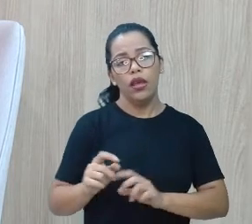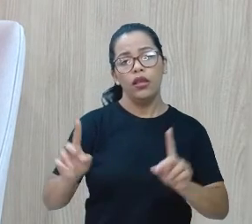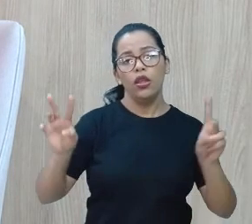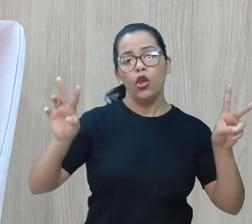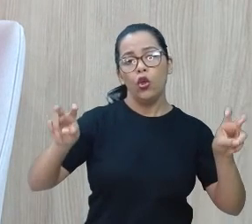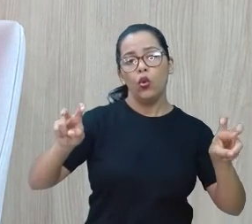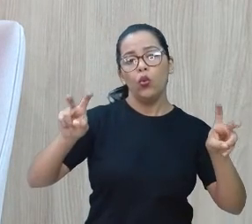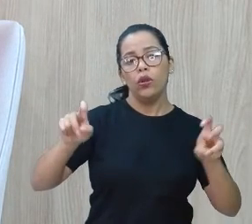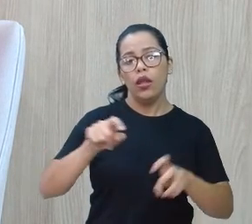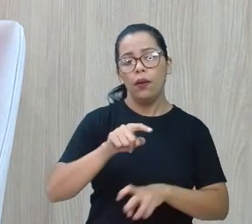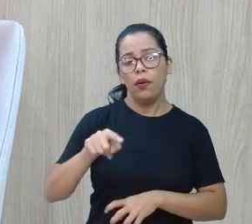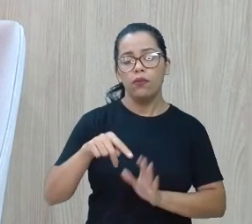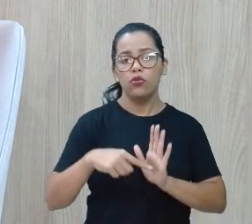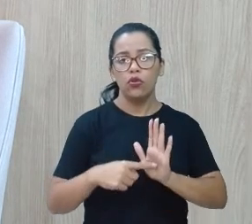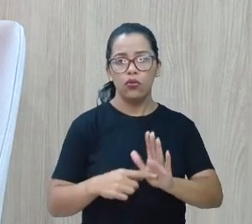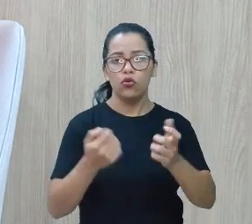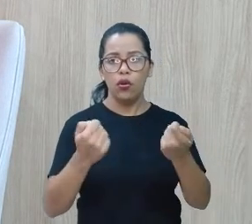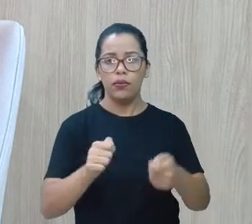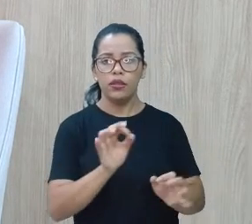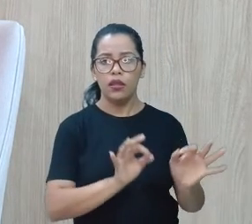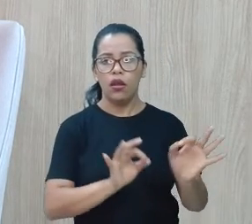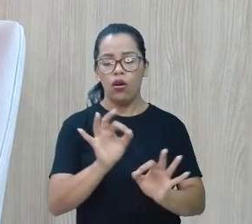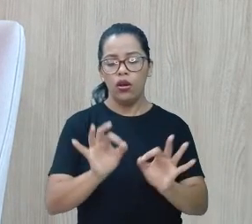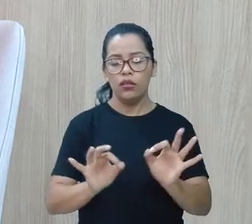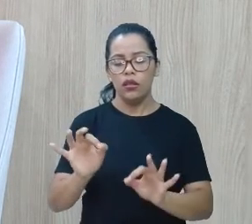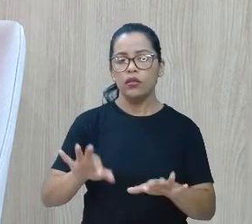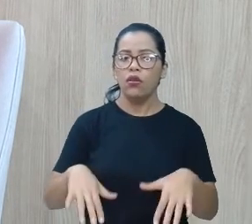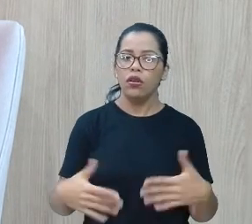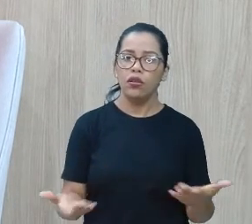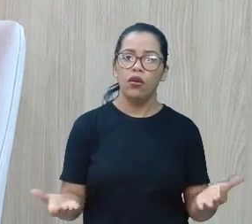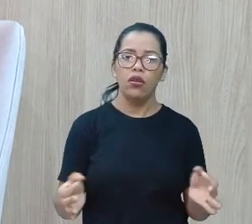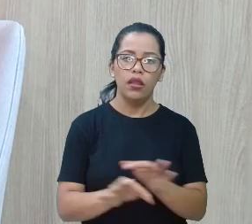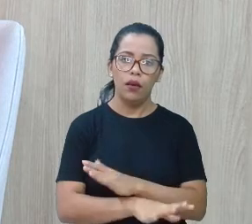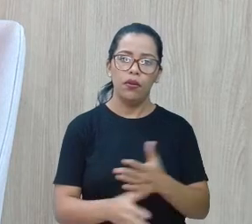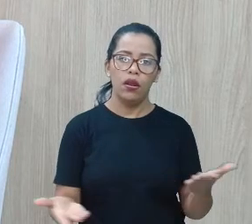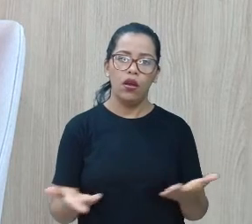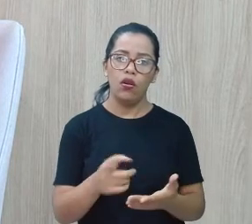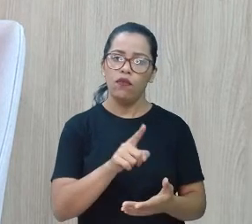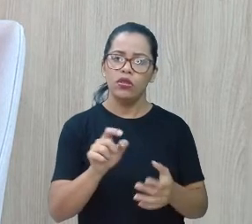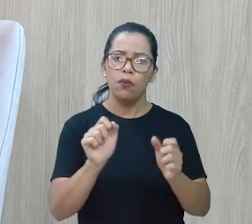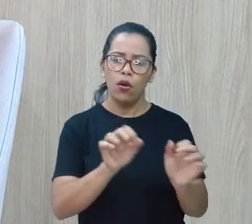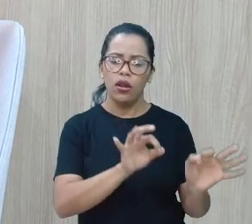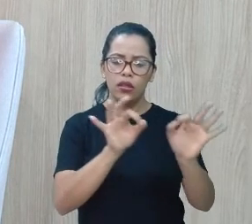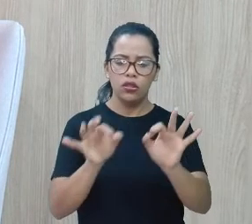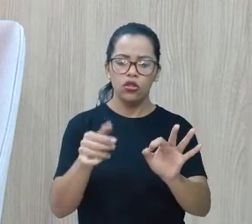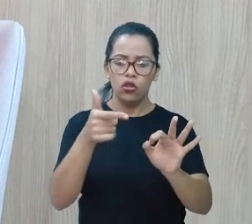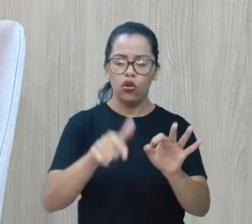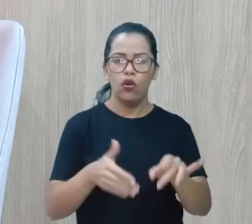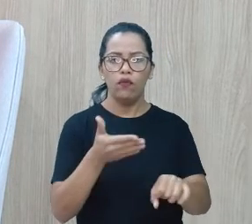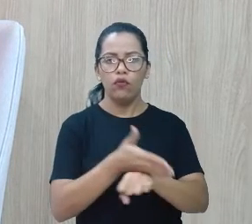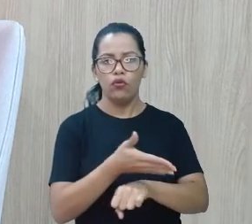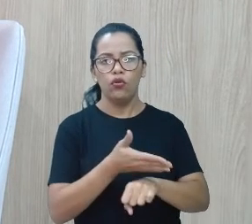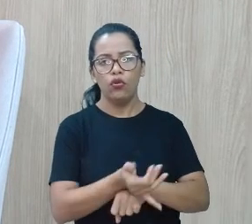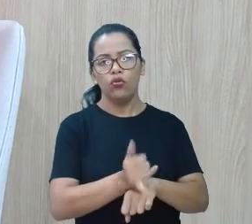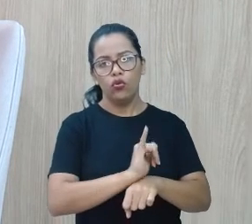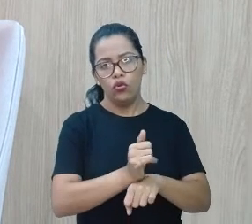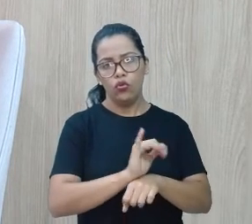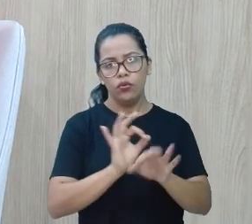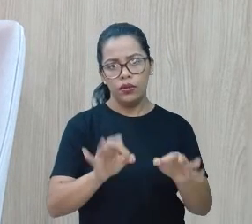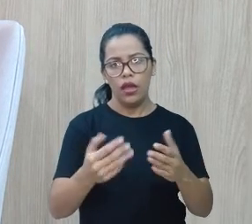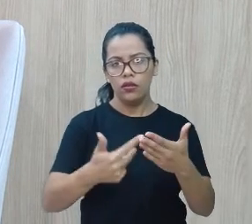dessa organização, tá certo? Então, vou terminando por aqui, rever essa aula lá no YouTube, escreve para a gente, tá